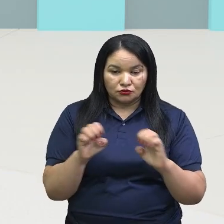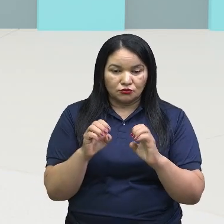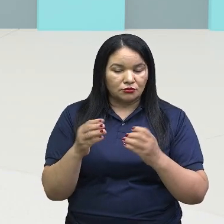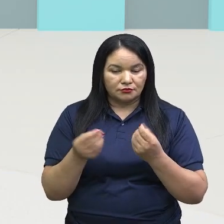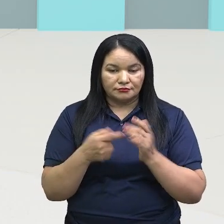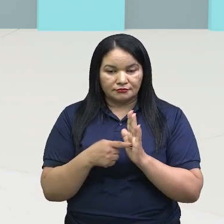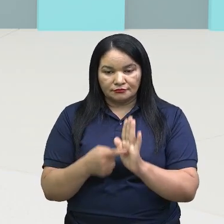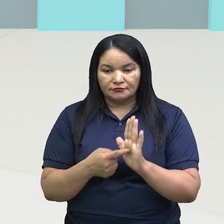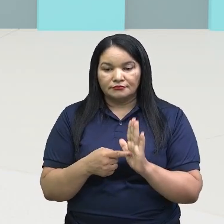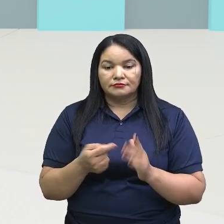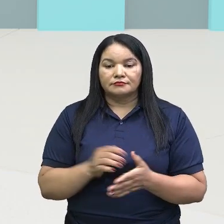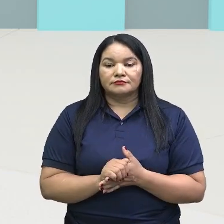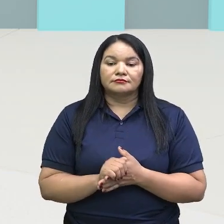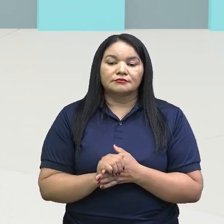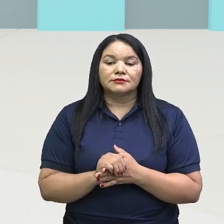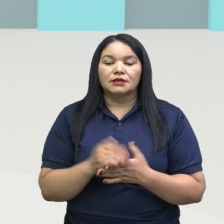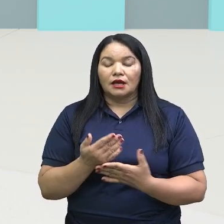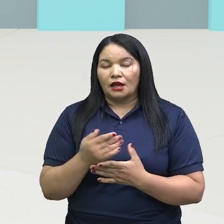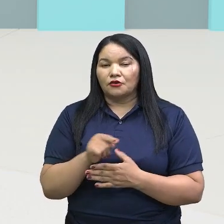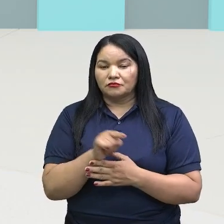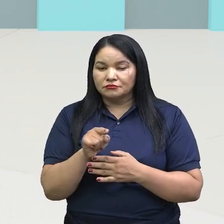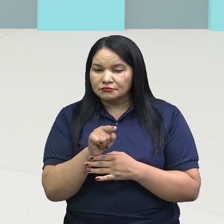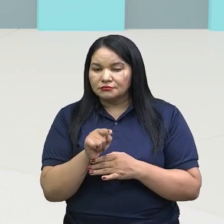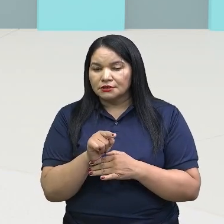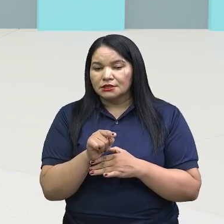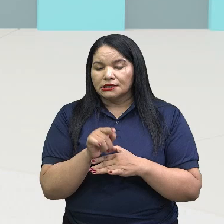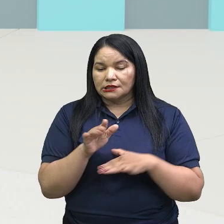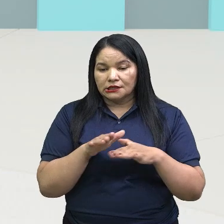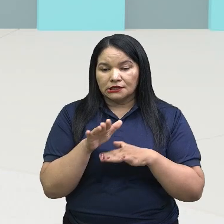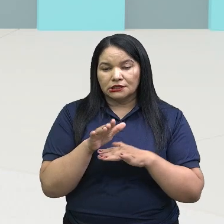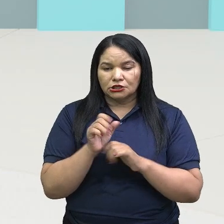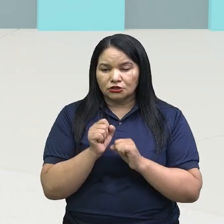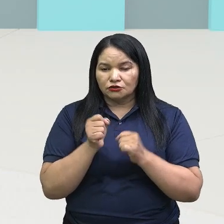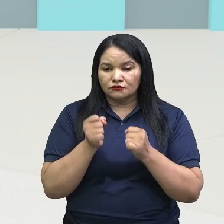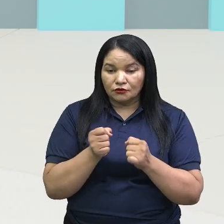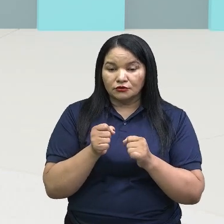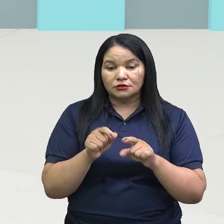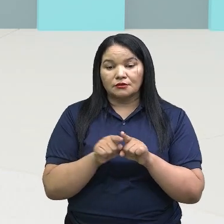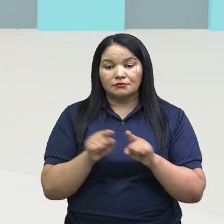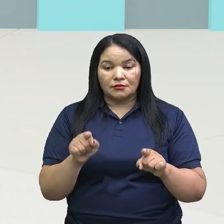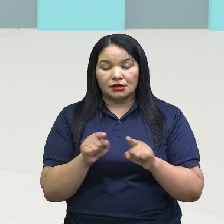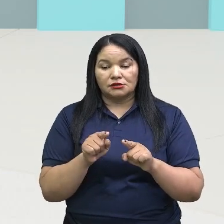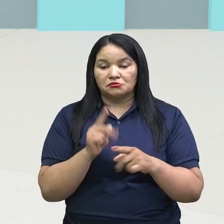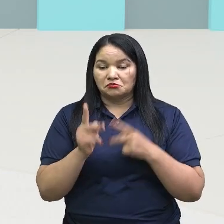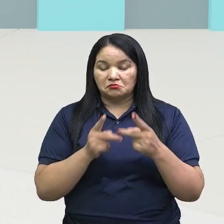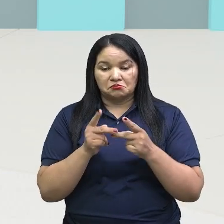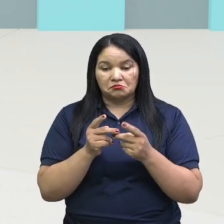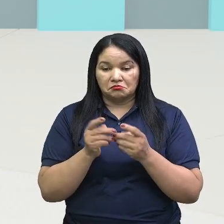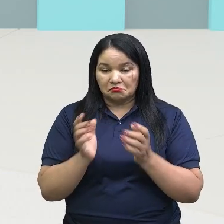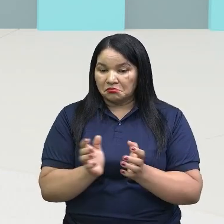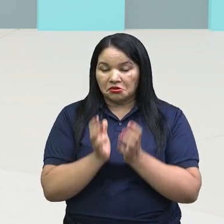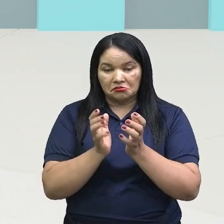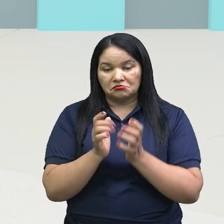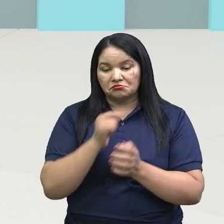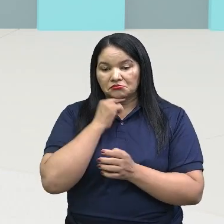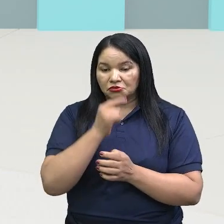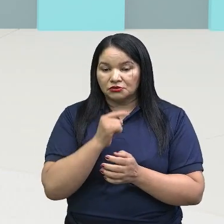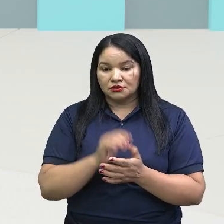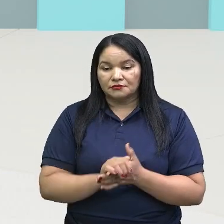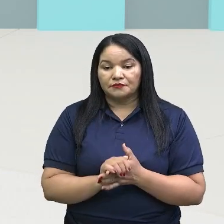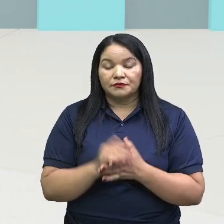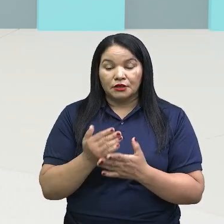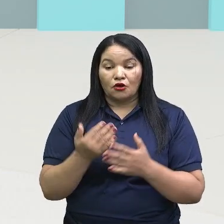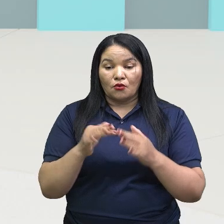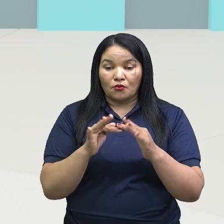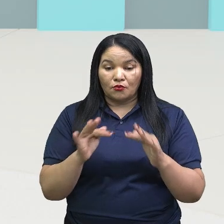apresentar? Apesar de se esforçar muito, não obteve a premiação. Então, observe que aqui eu tenho uma oração